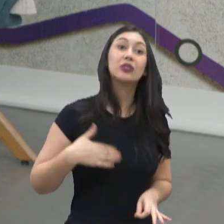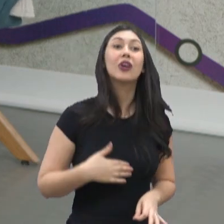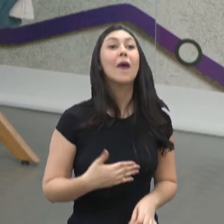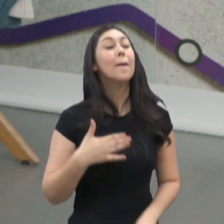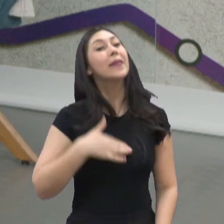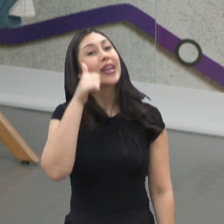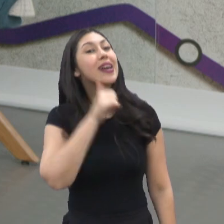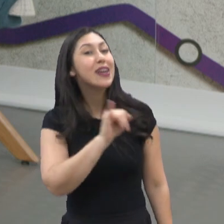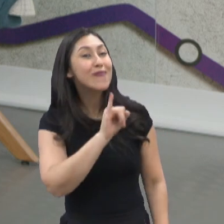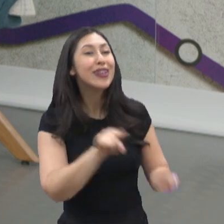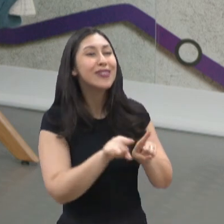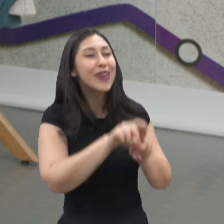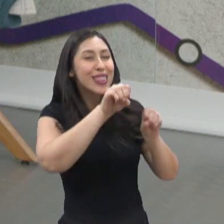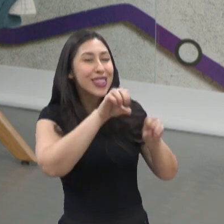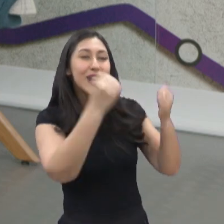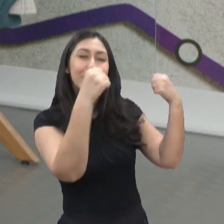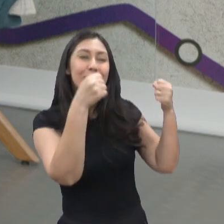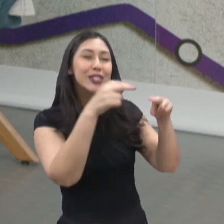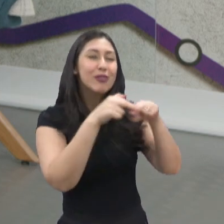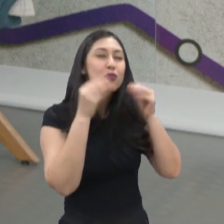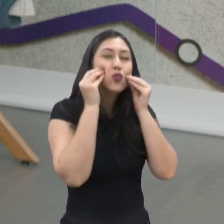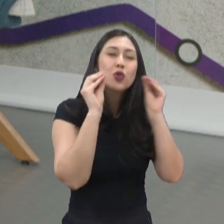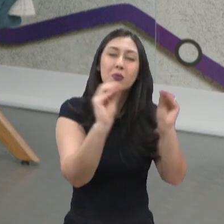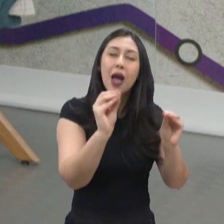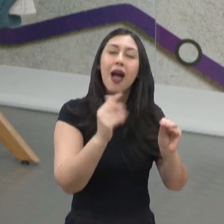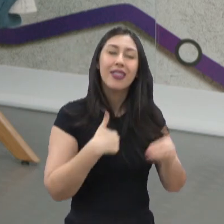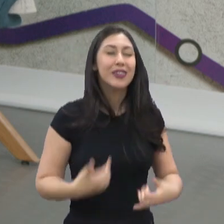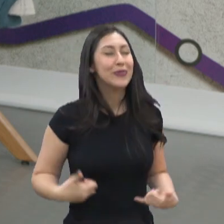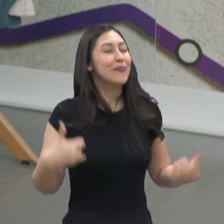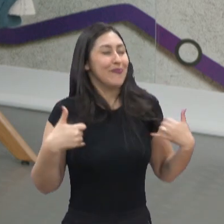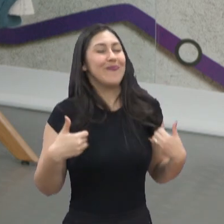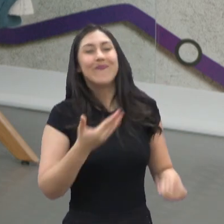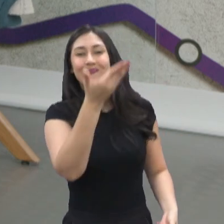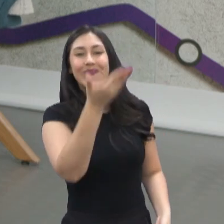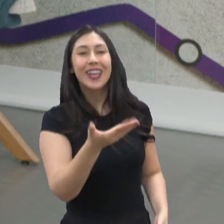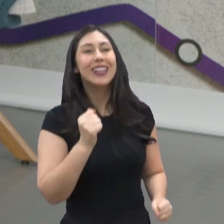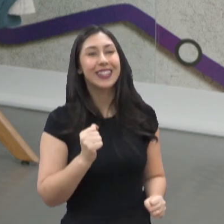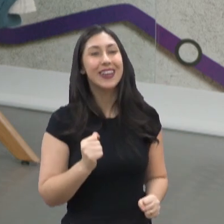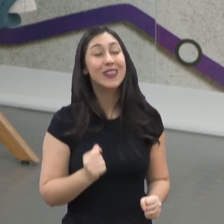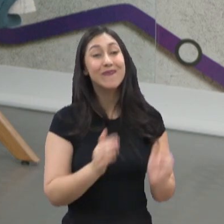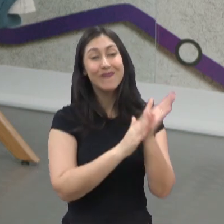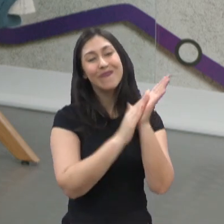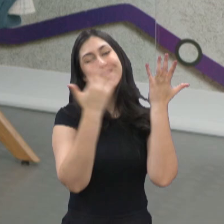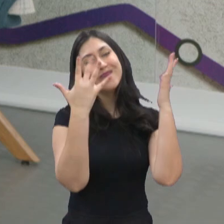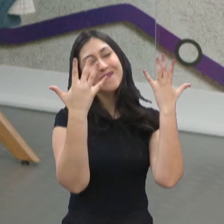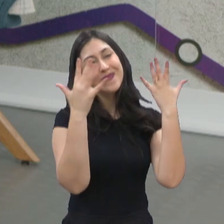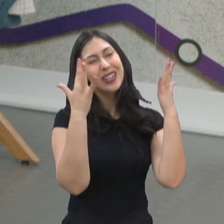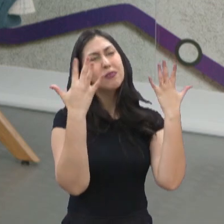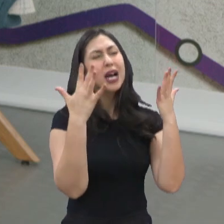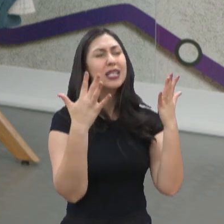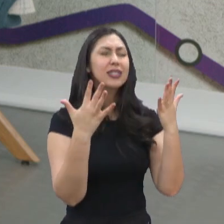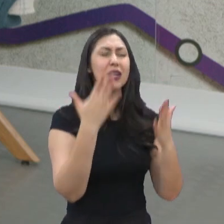física, então, beijo, minha irmã. Adoro, adoro. Tenho o maior orgulho de ter uma irmã como educadora física. Parabéns pela profissão, Obrigada. viu? Vida longa para